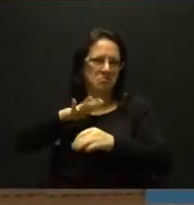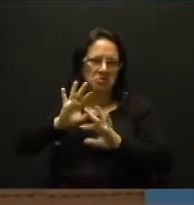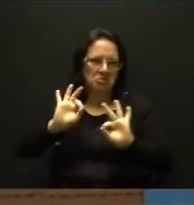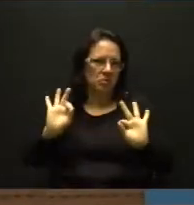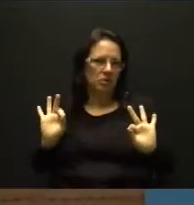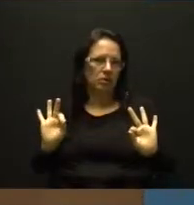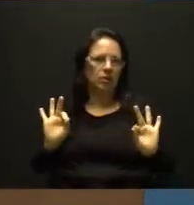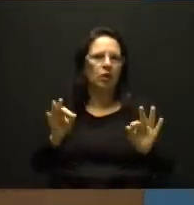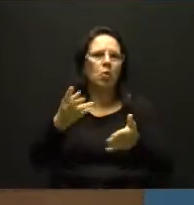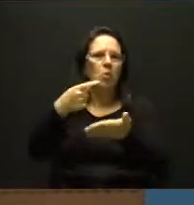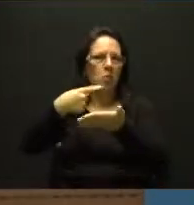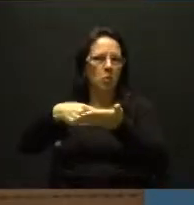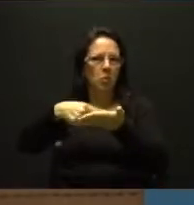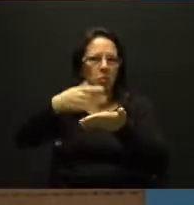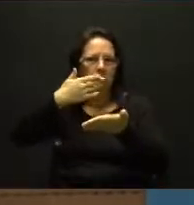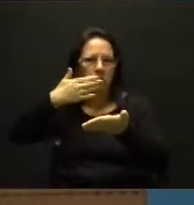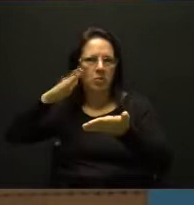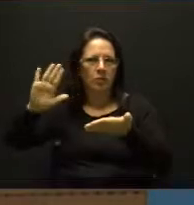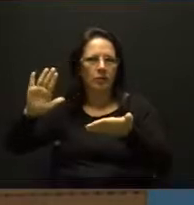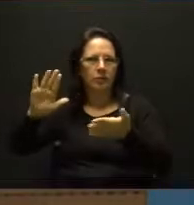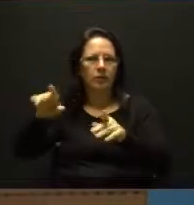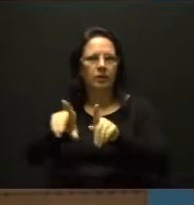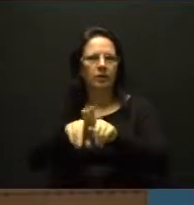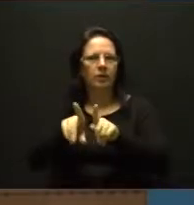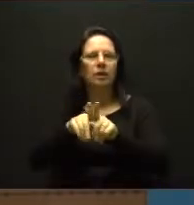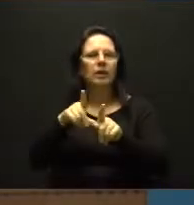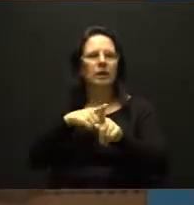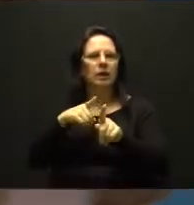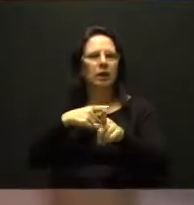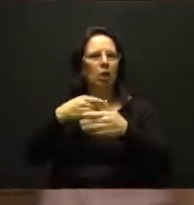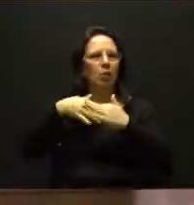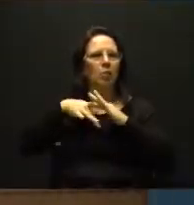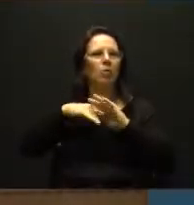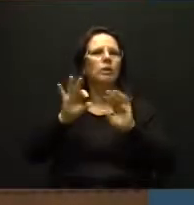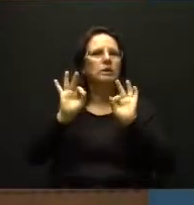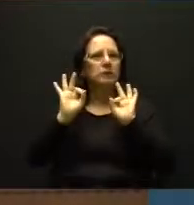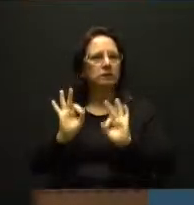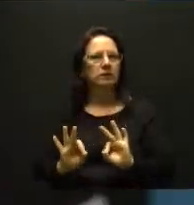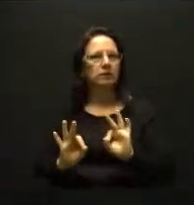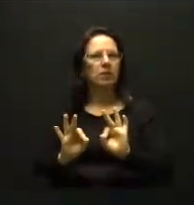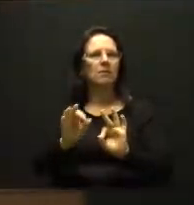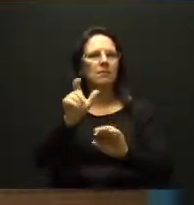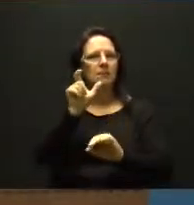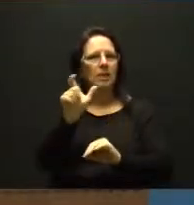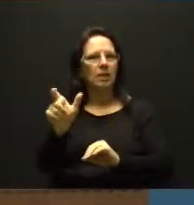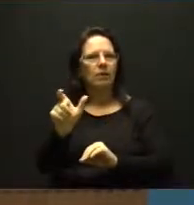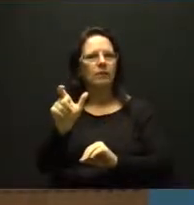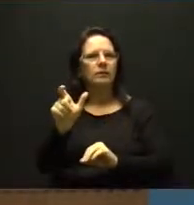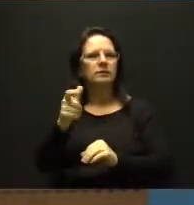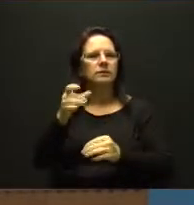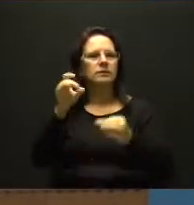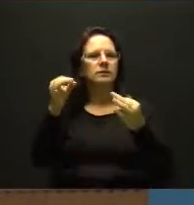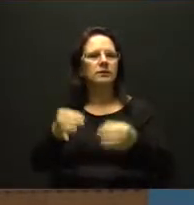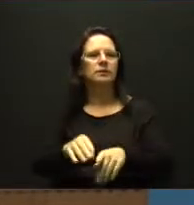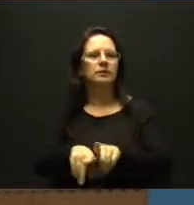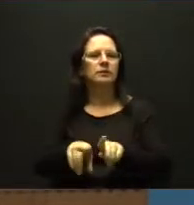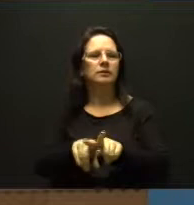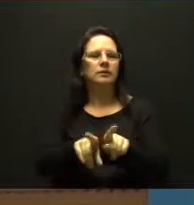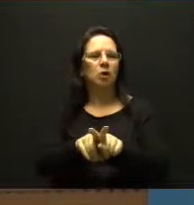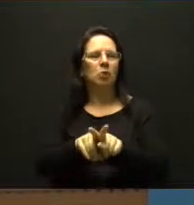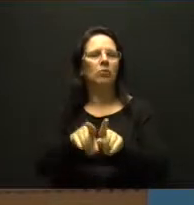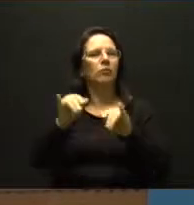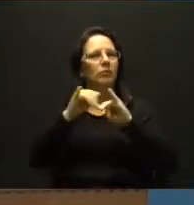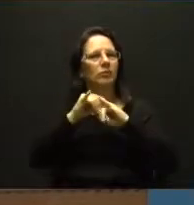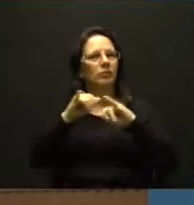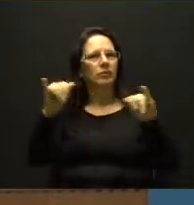eu cumpri a minha palavra pelo menos eu tenho uma coisa dentro de mim palavra eu tenho que ninguém tira então só quero passar uma coisa